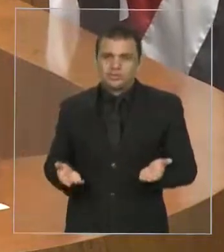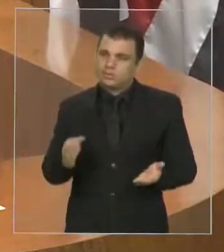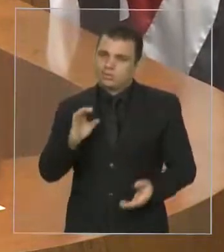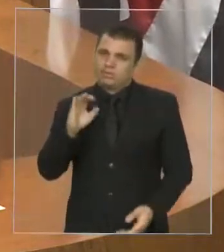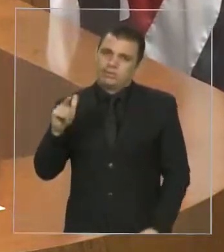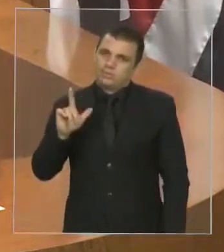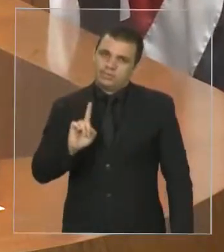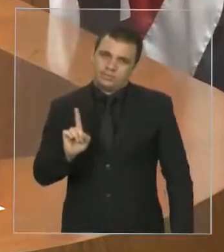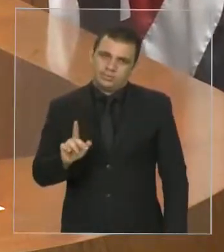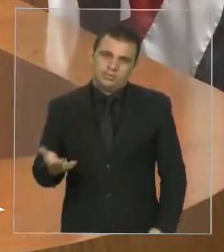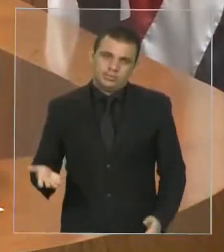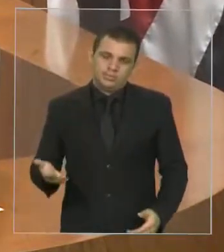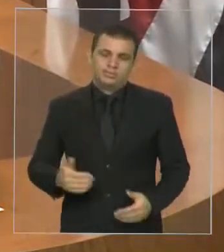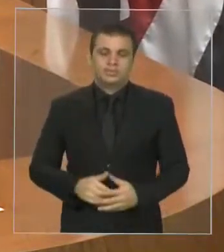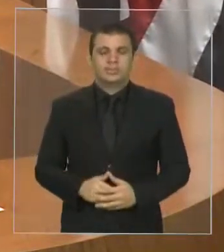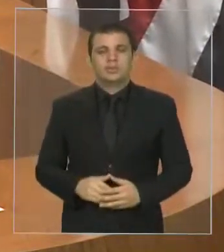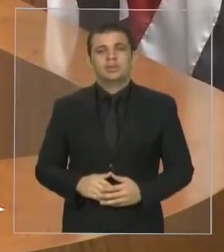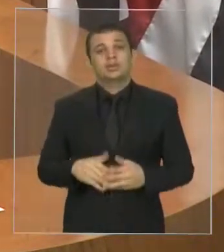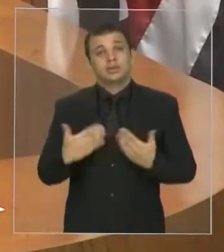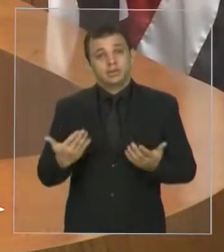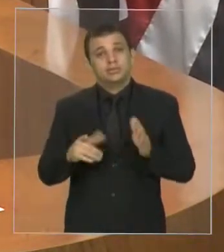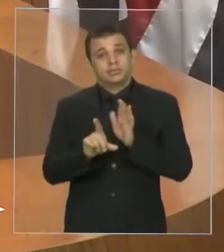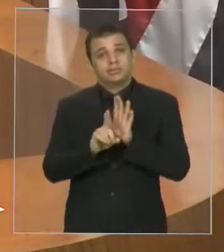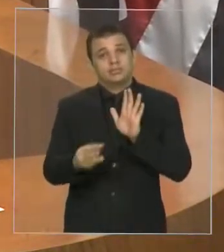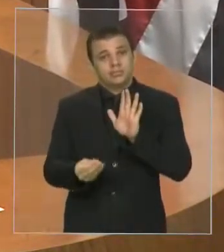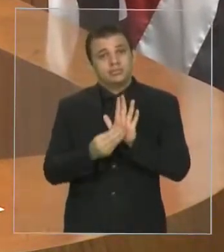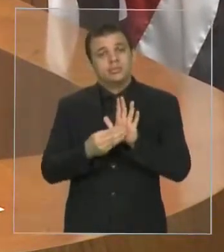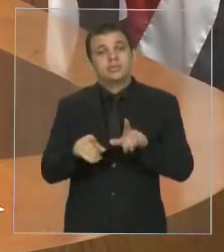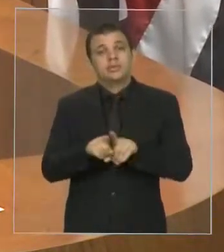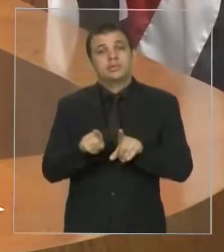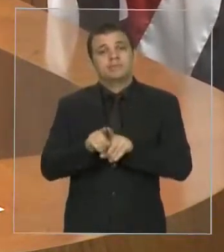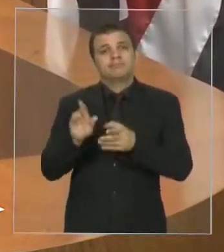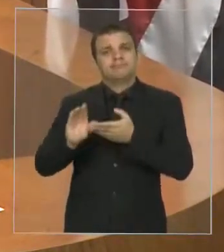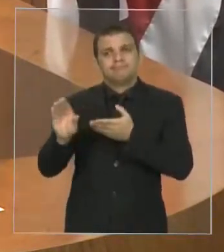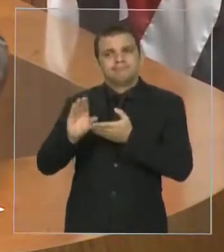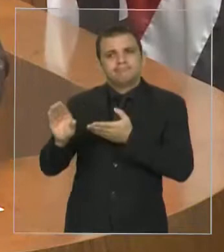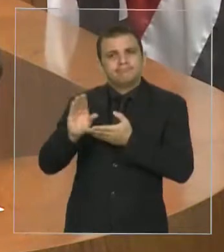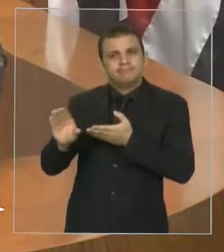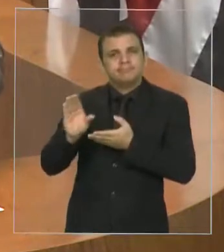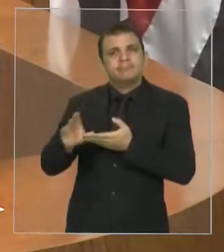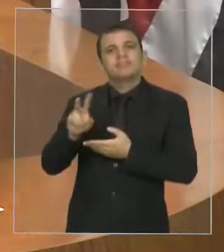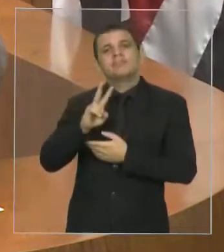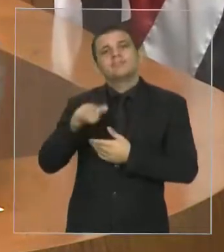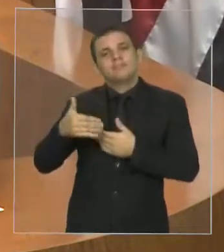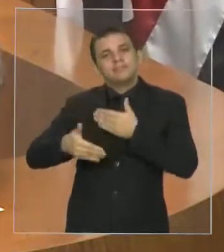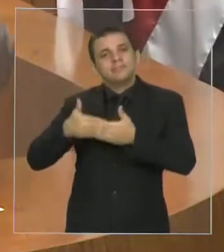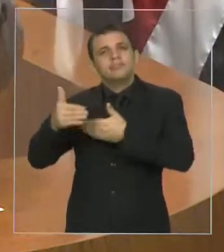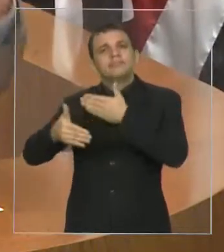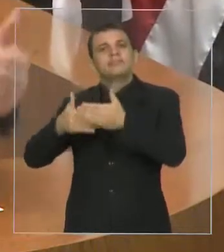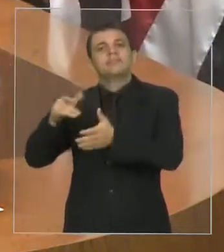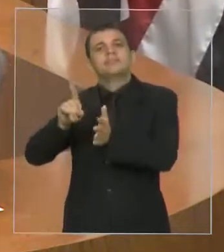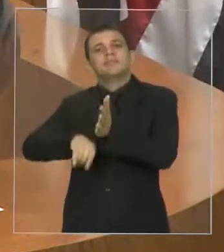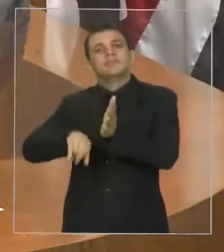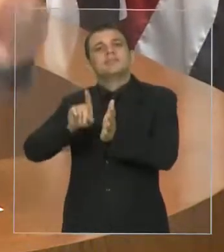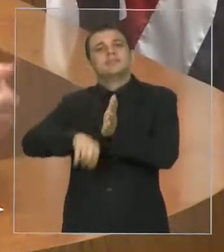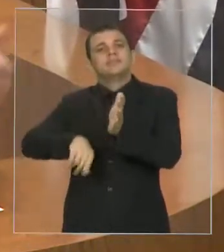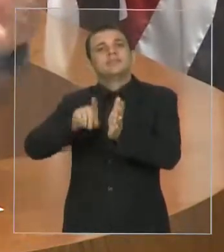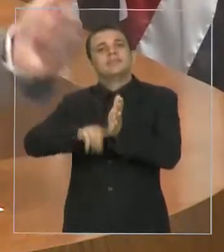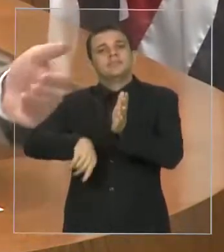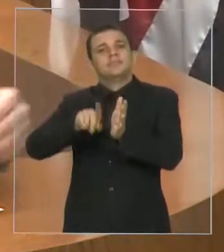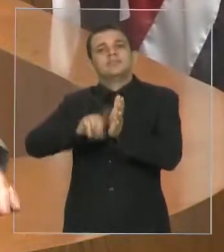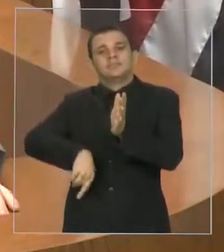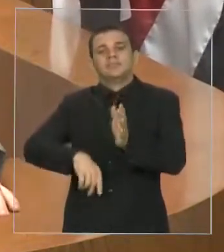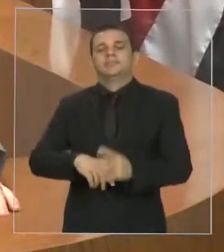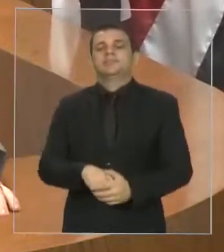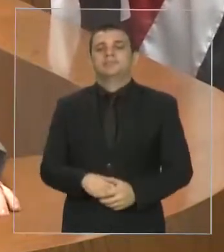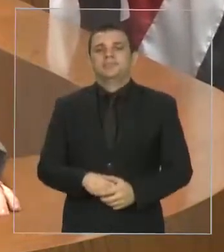não. Então, está na lei e todo o investimento que foi feito, ele vai sendo abatido e compensado no decorrer do